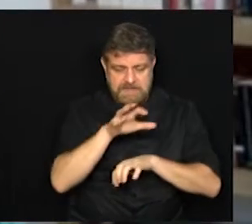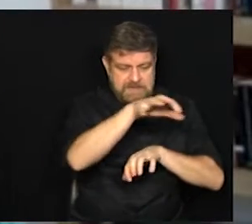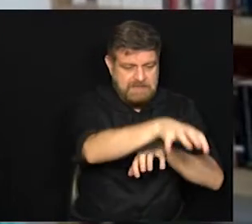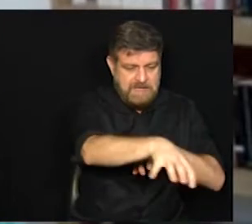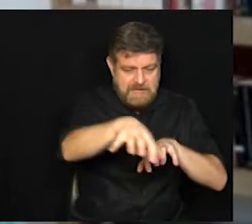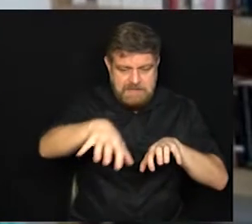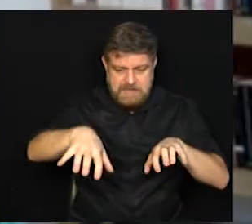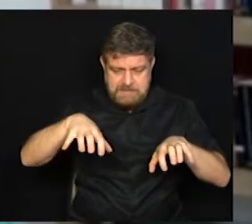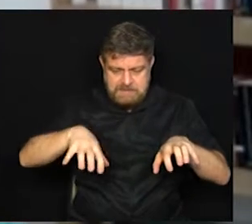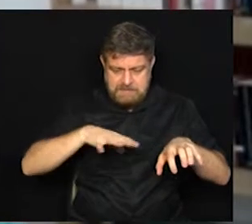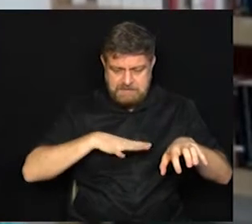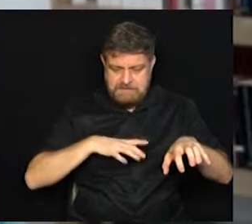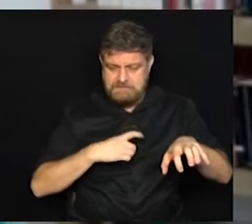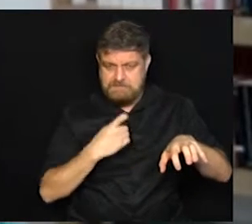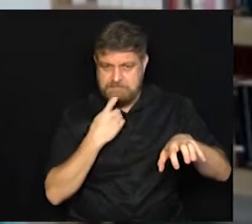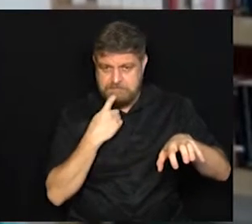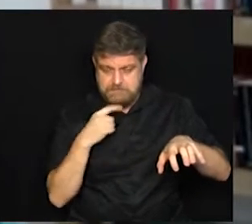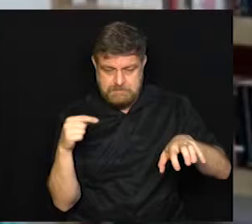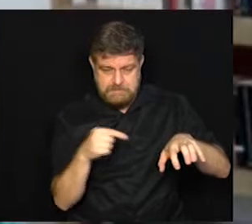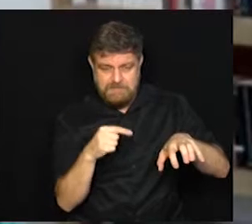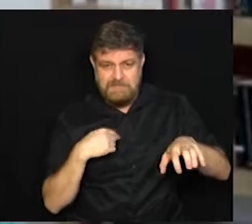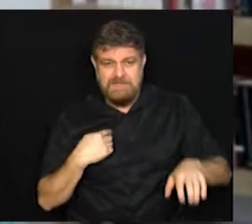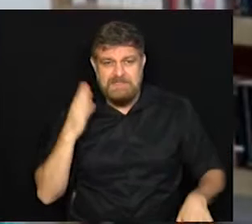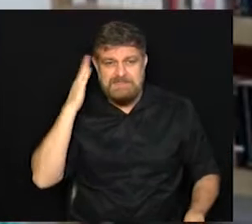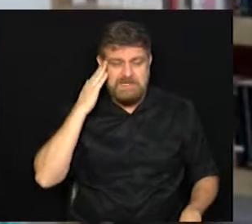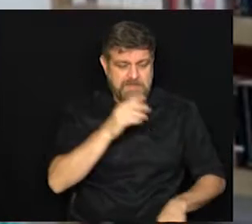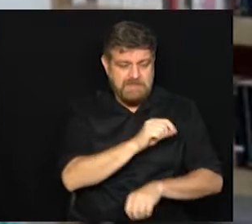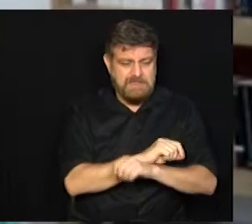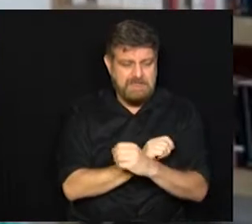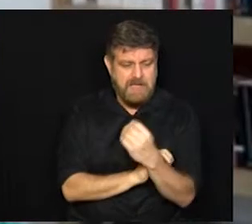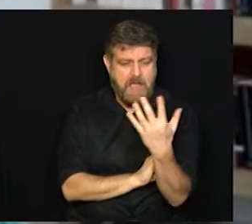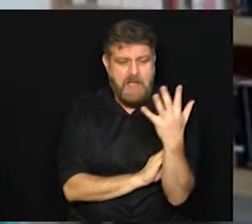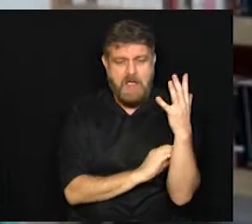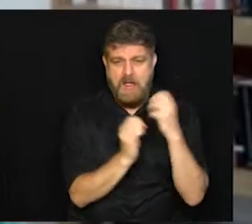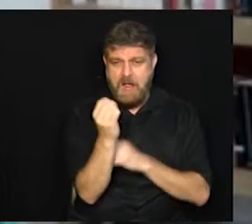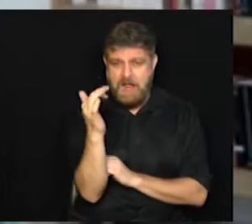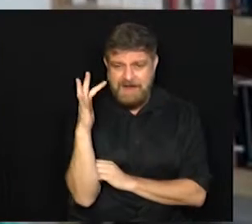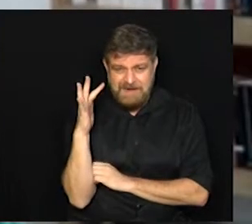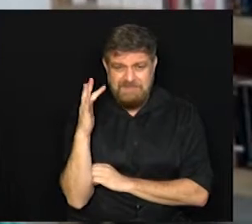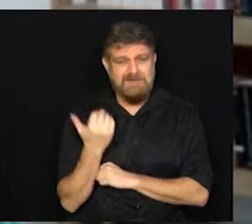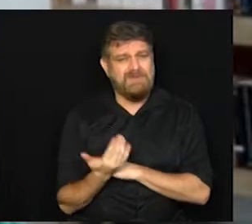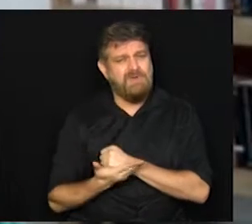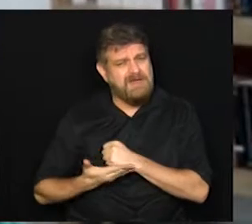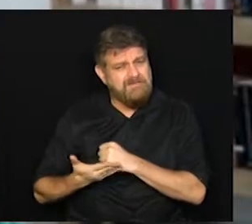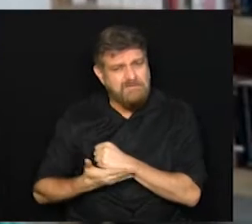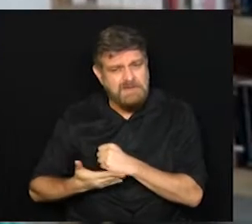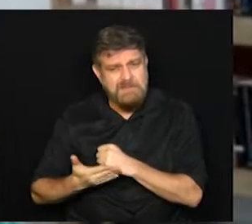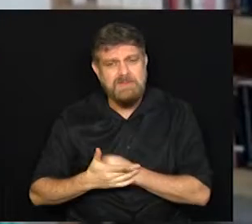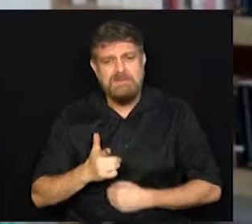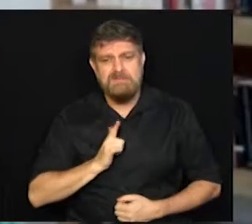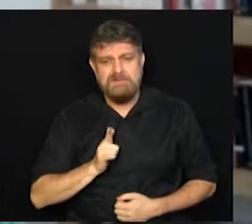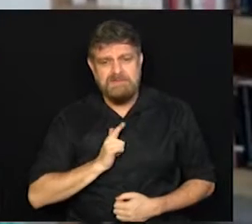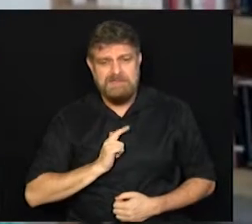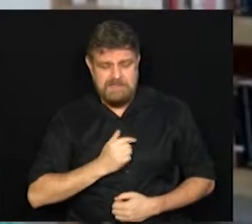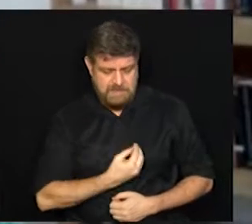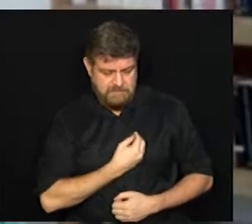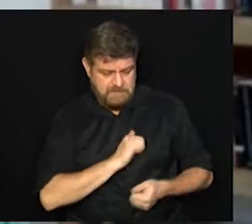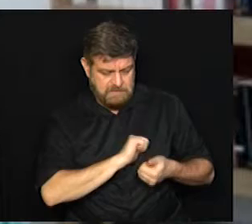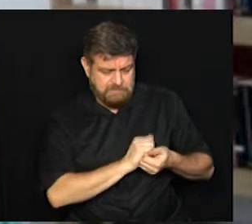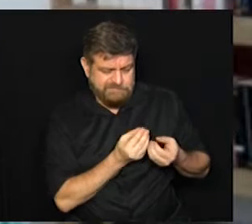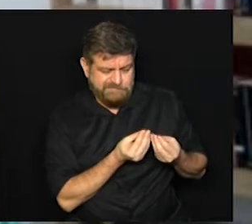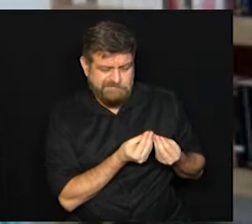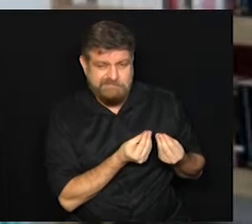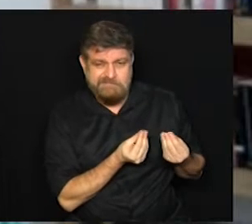sabe que as florestas urbanas, a nossa arborização, ela cumpre um papel fundamental na cidade, em termos de qualidade de vida,